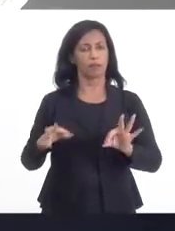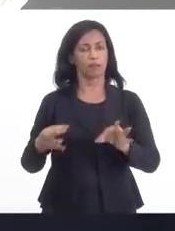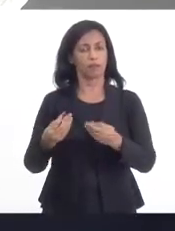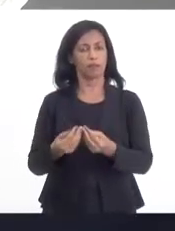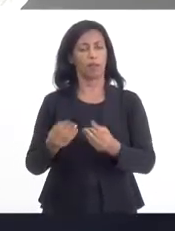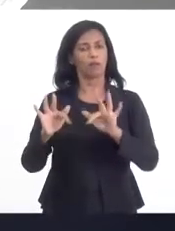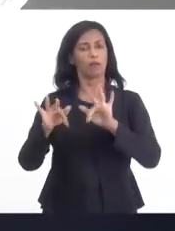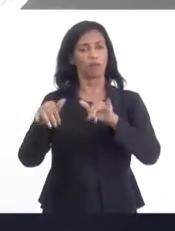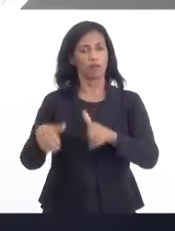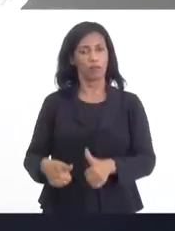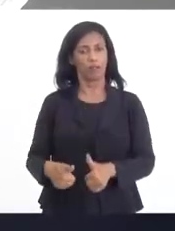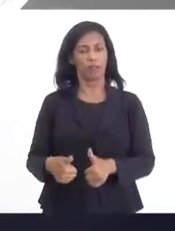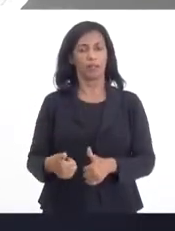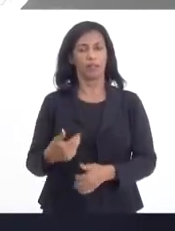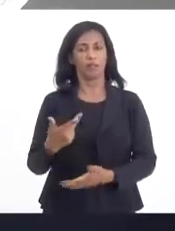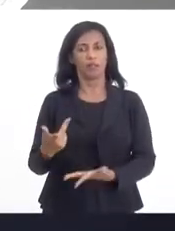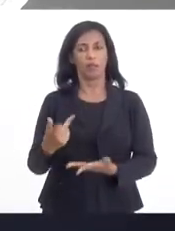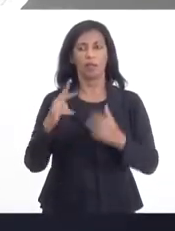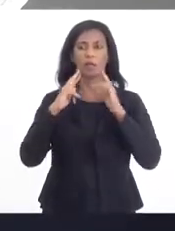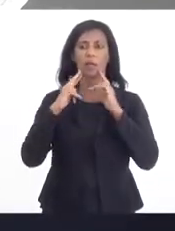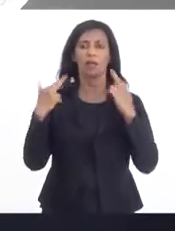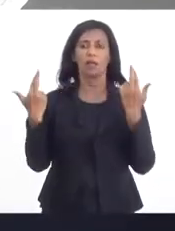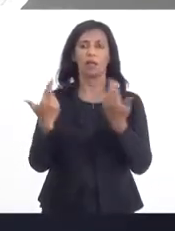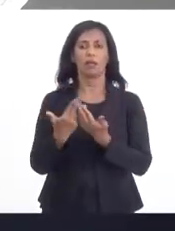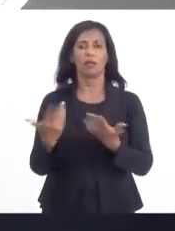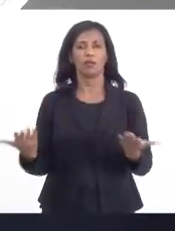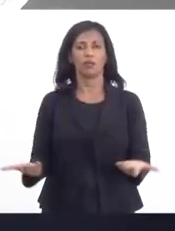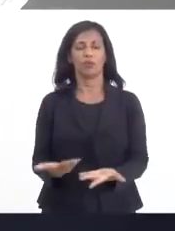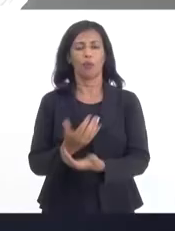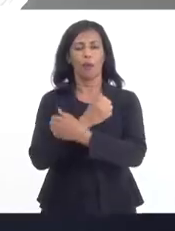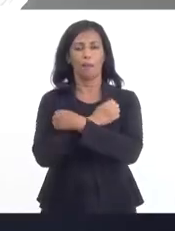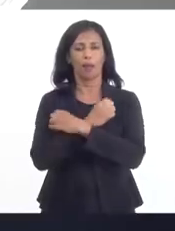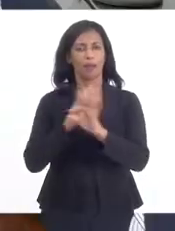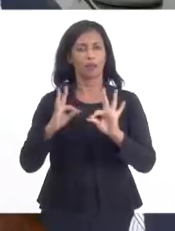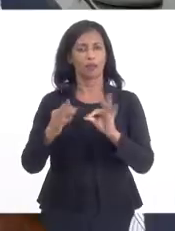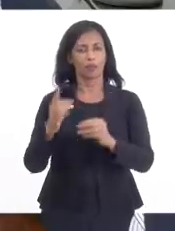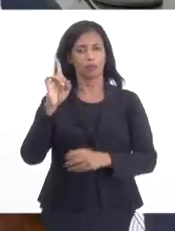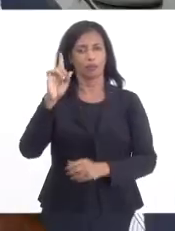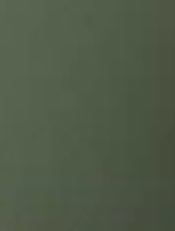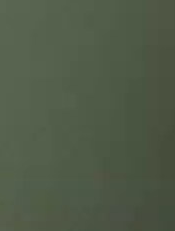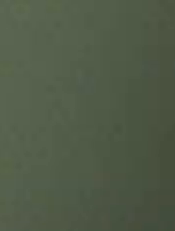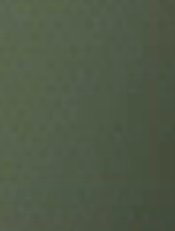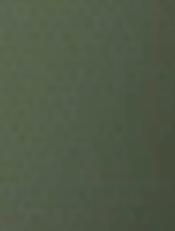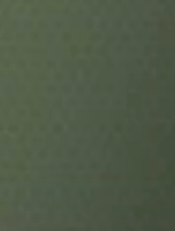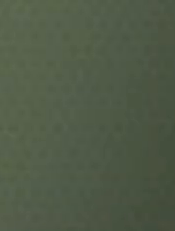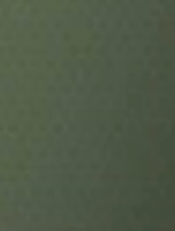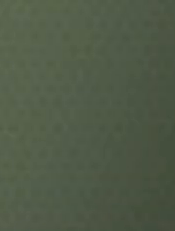Dou por encerrada a presente reunião. Um abraço a todos e fico com Deus.